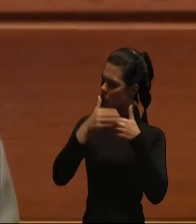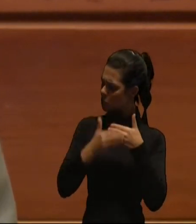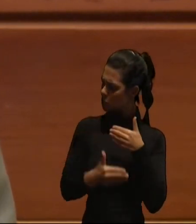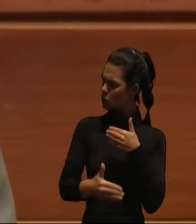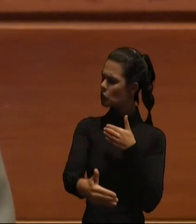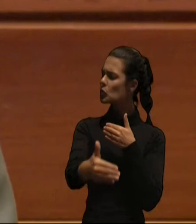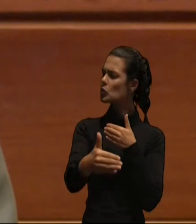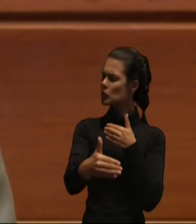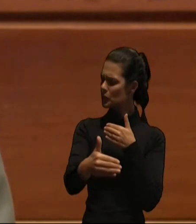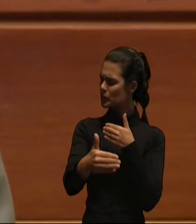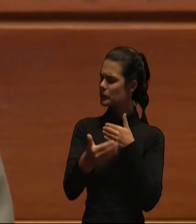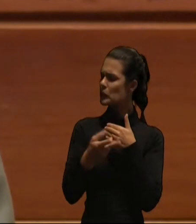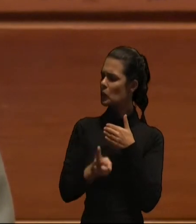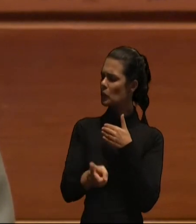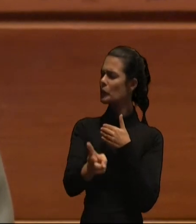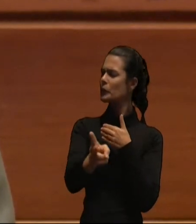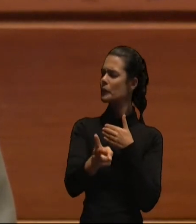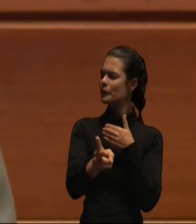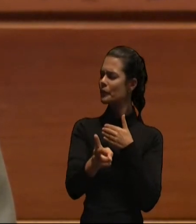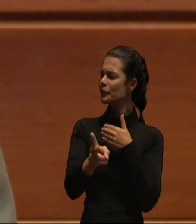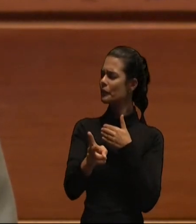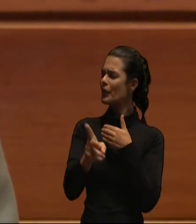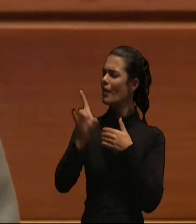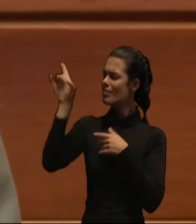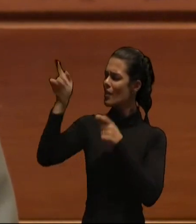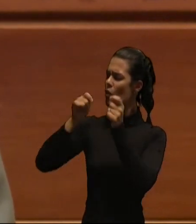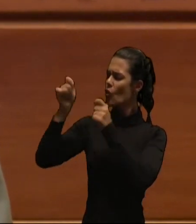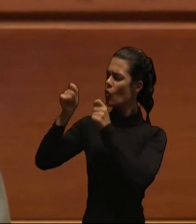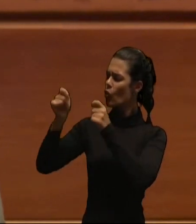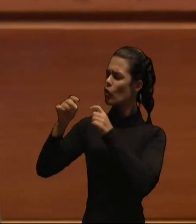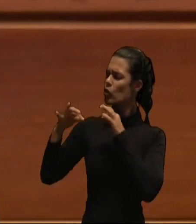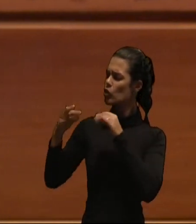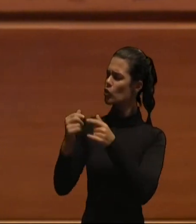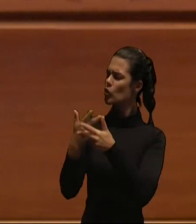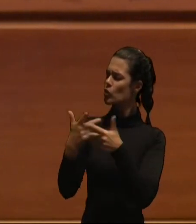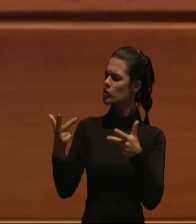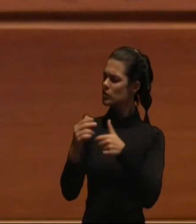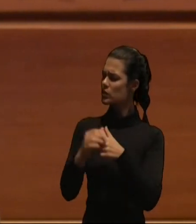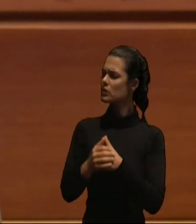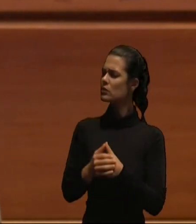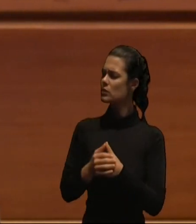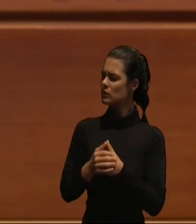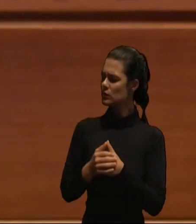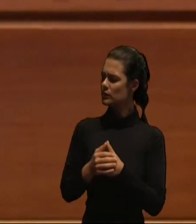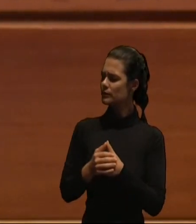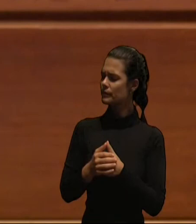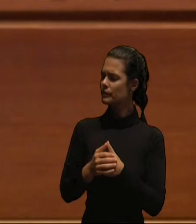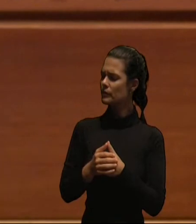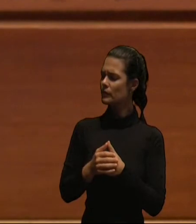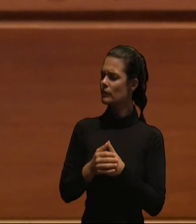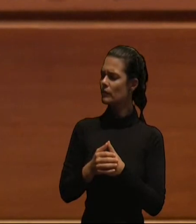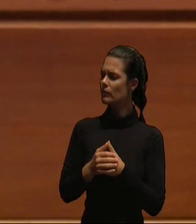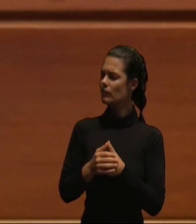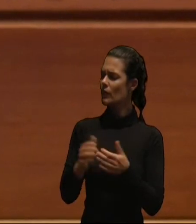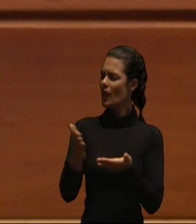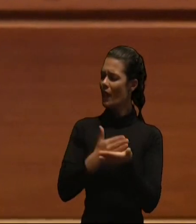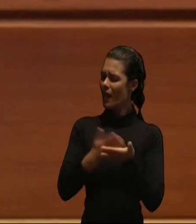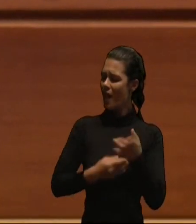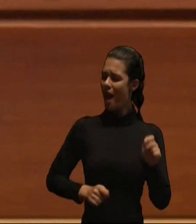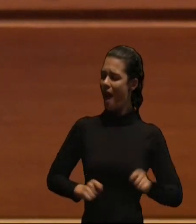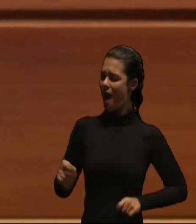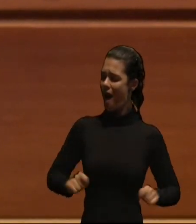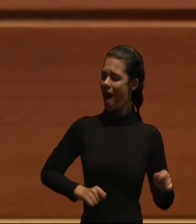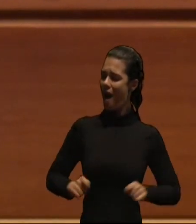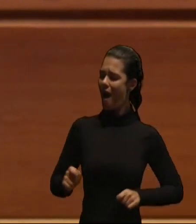e avançando. Pai, é o Senhor quem dirige todas as coisas. Quando nós lemos, ó Deus, o livro de Atos, percebendo